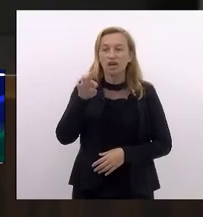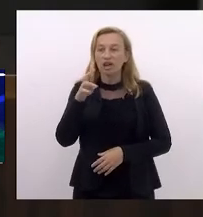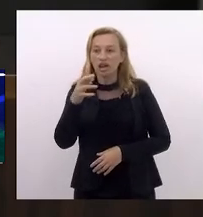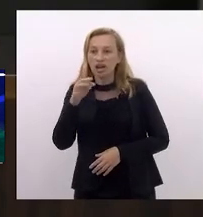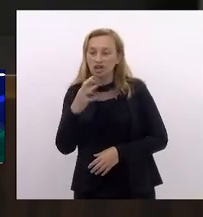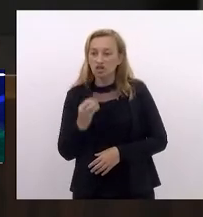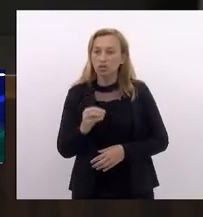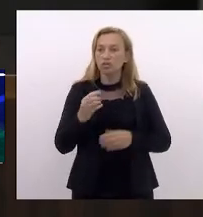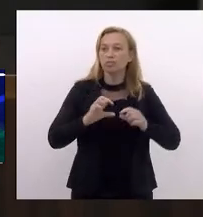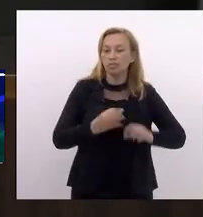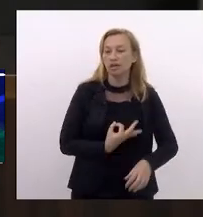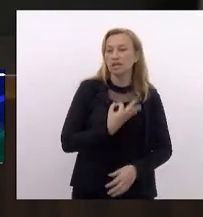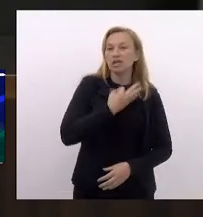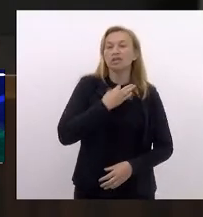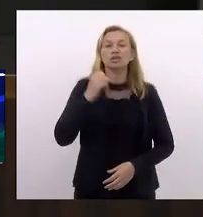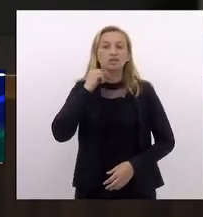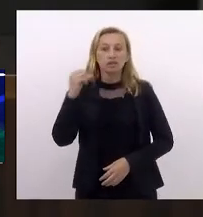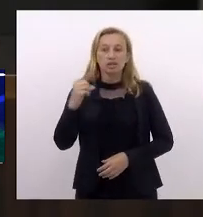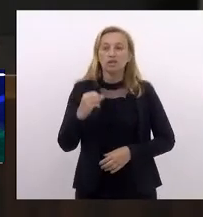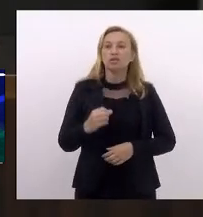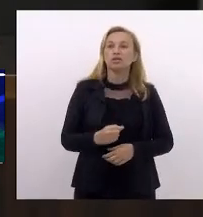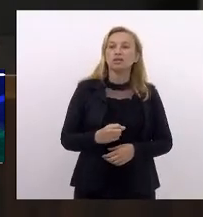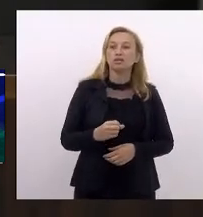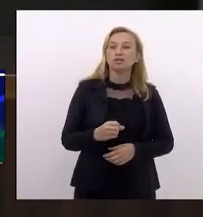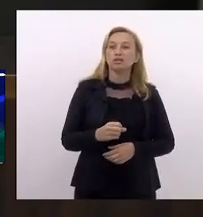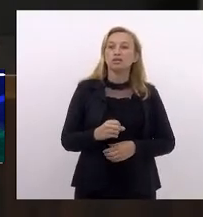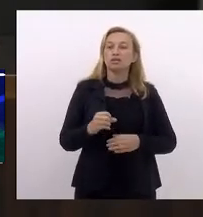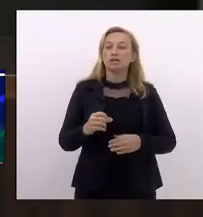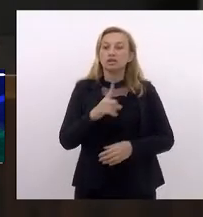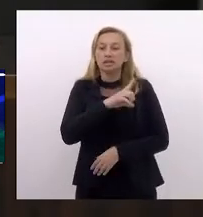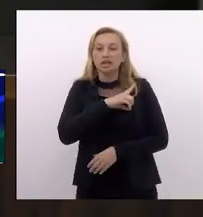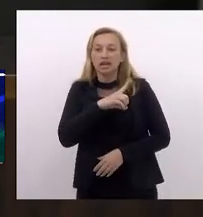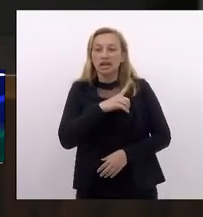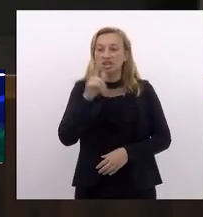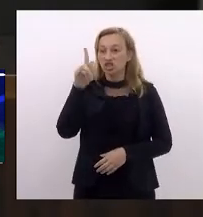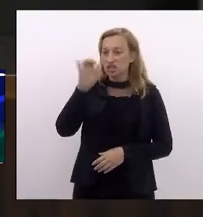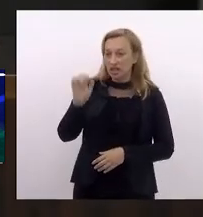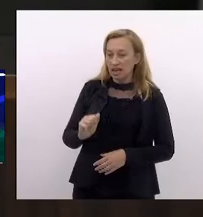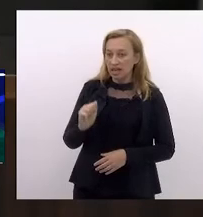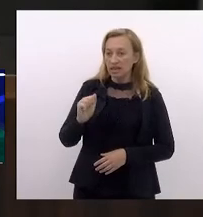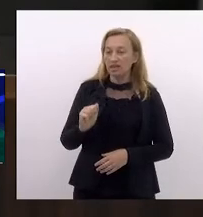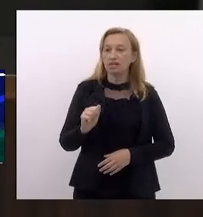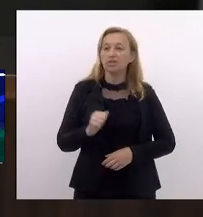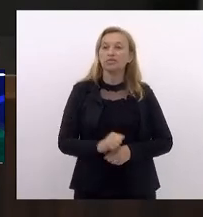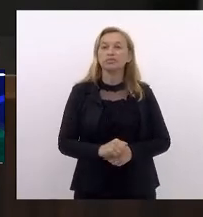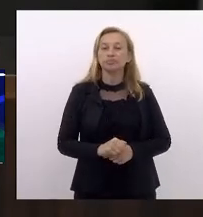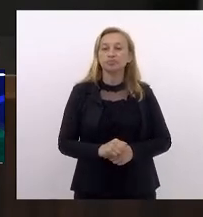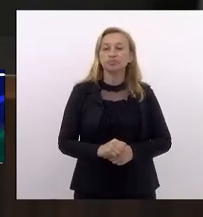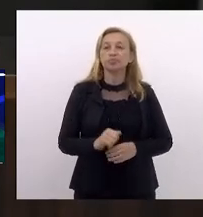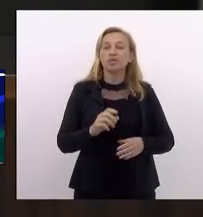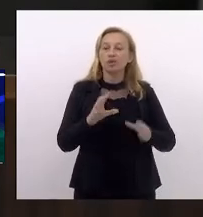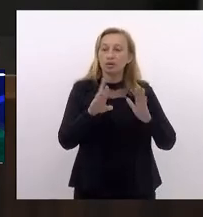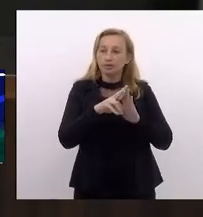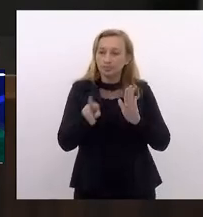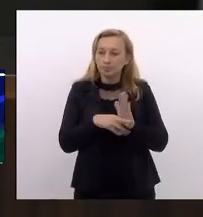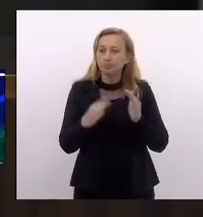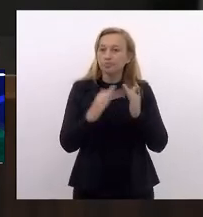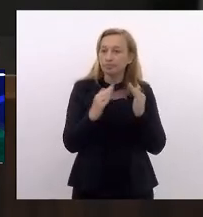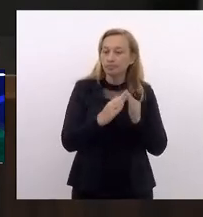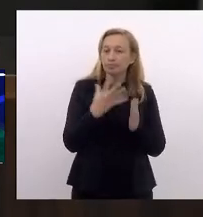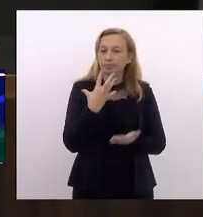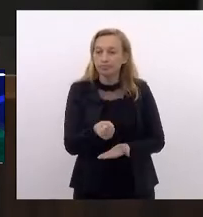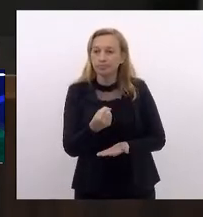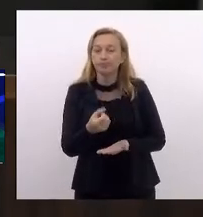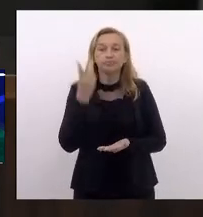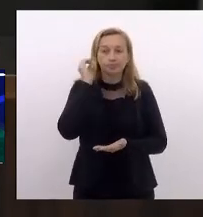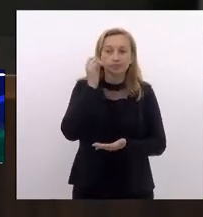ratinho que concede a medalha Tiradentes e respectivo diploma mas é dentro delegada Gisele do Espírito Santo aparece a comissão de normas internas e proposições externas